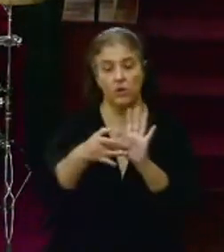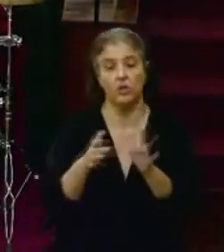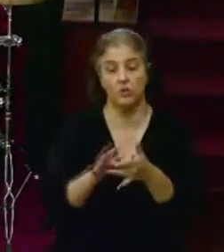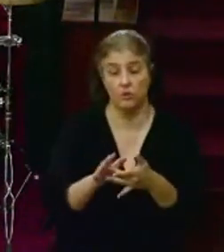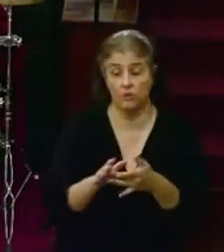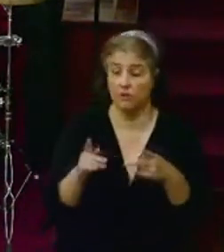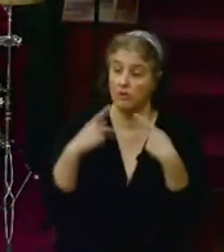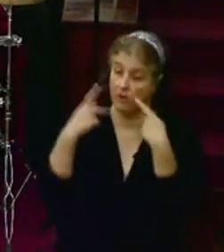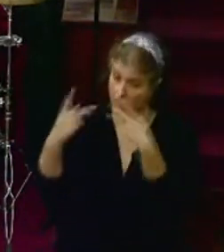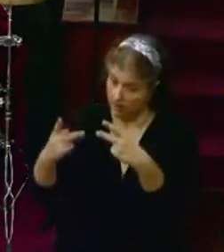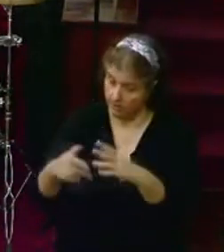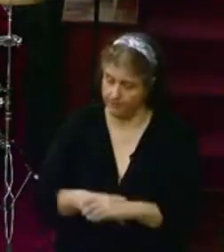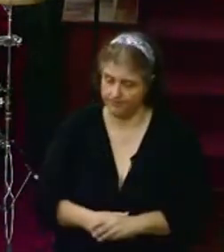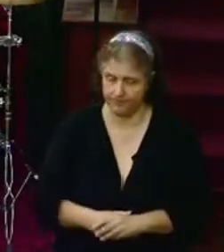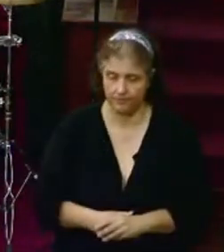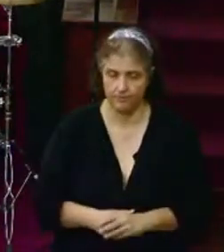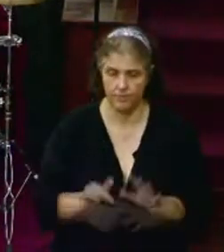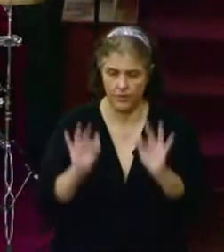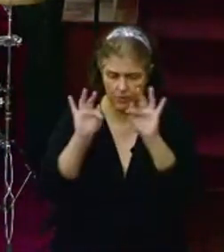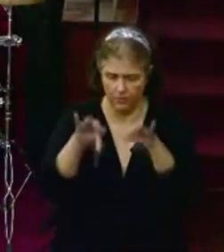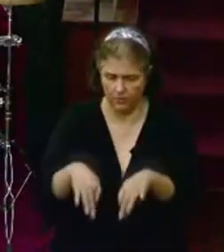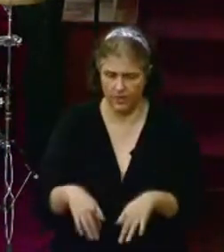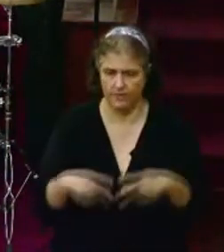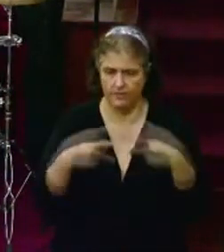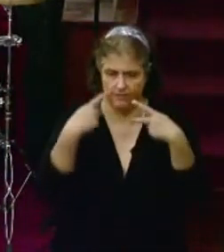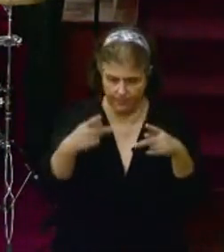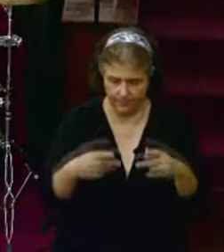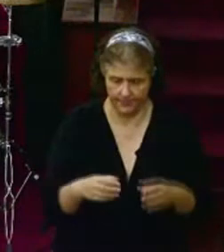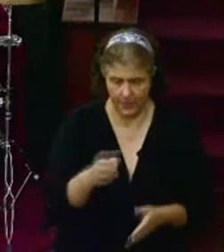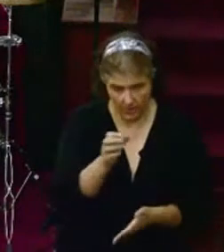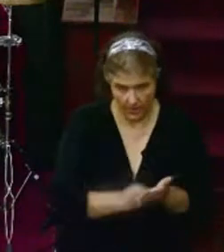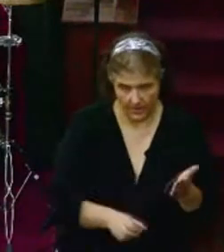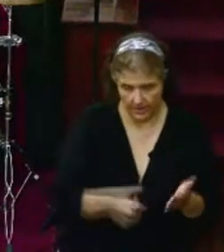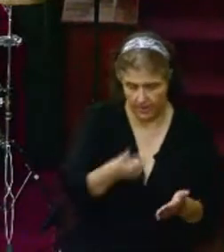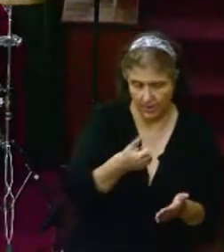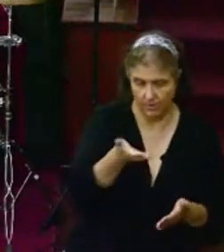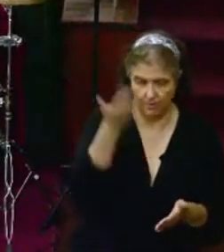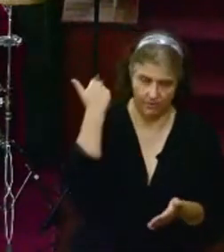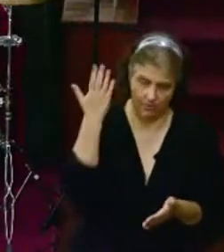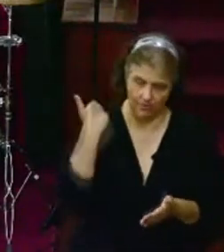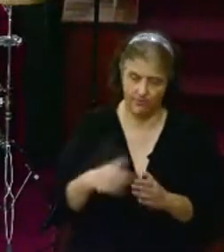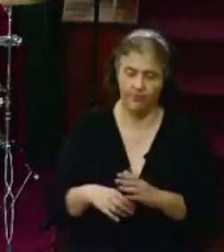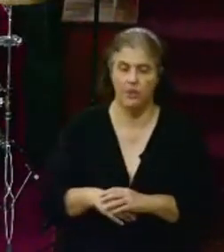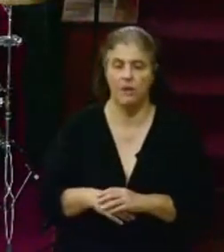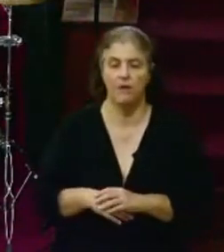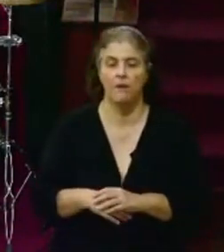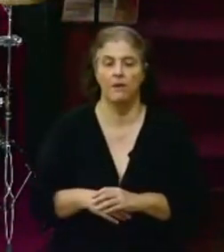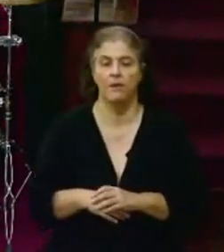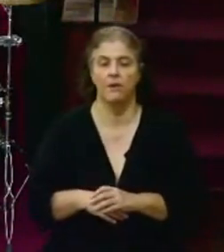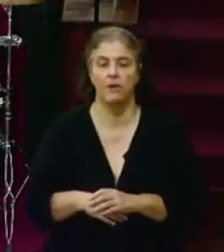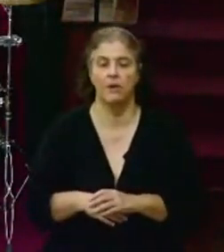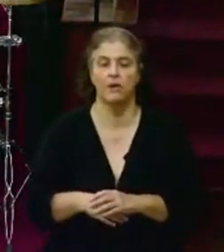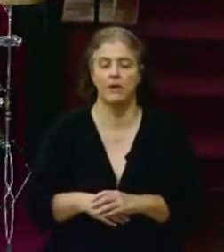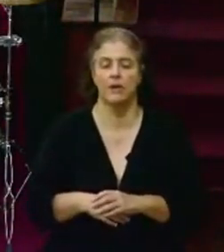palavras, e se você quiser entender o contexto lendo o capítulo anterior, nós temos de uma forma bem mais resumida do que Mateus registra o Sermão